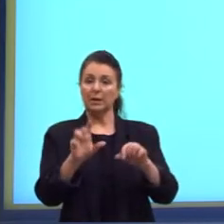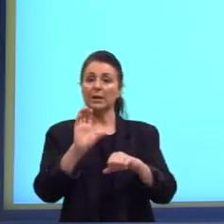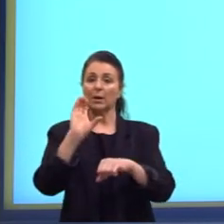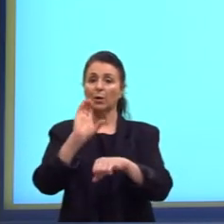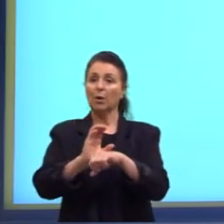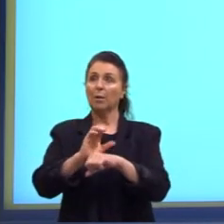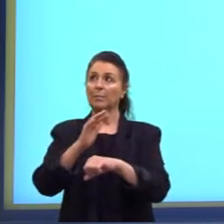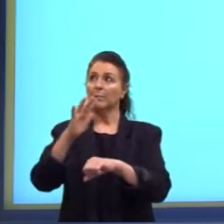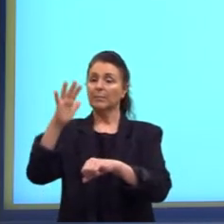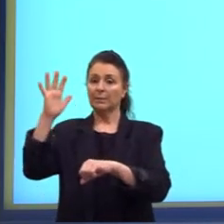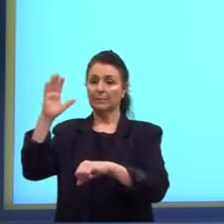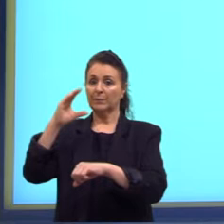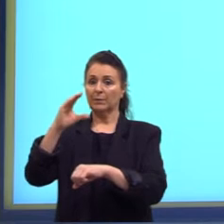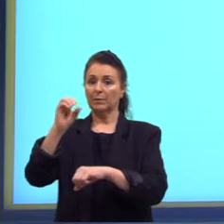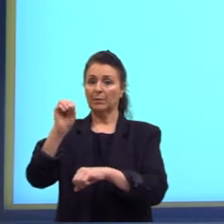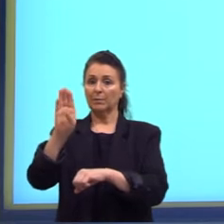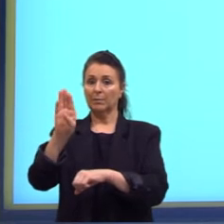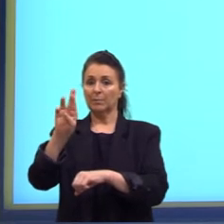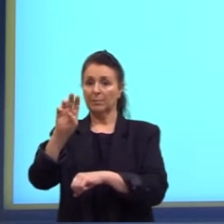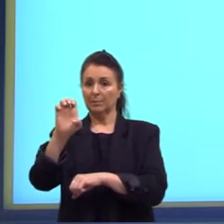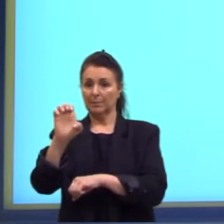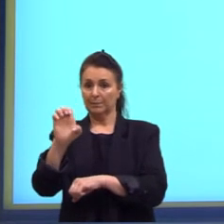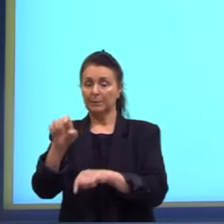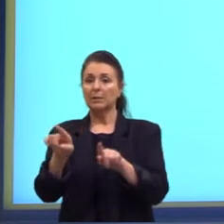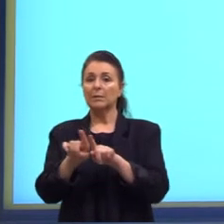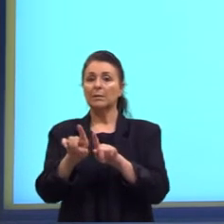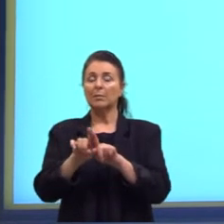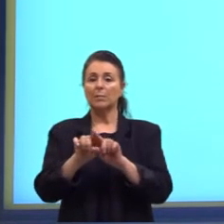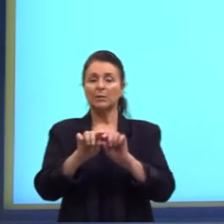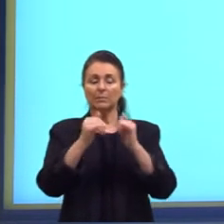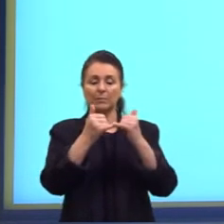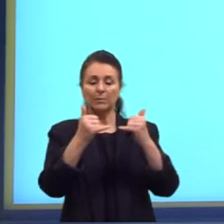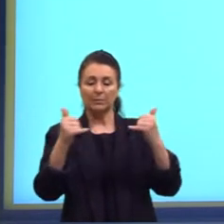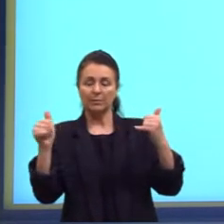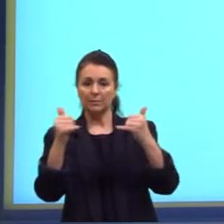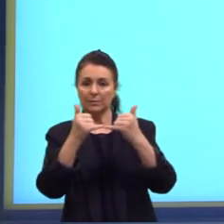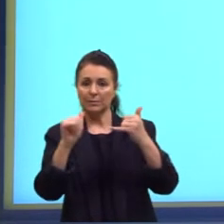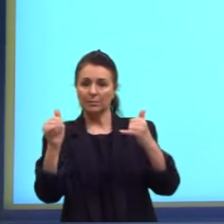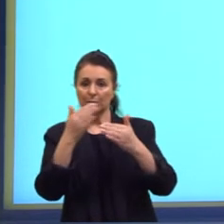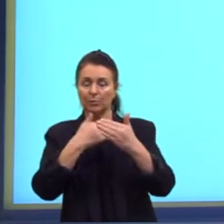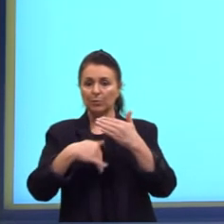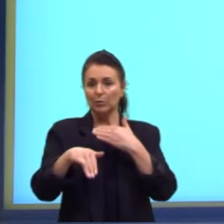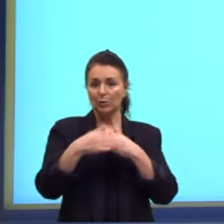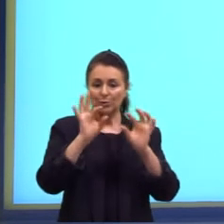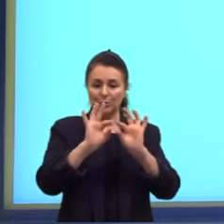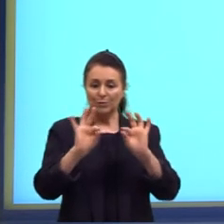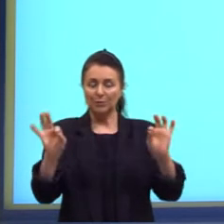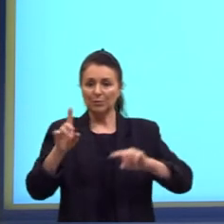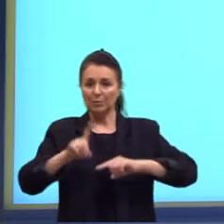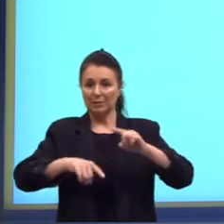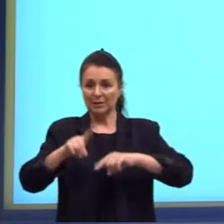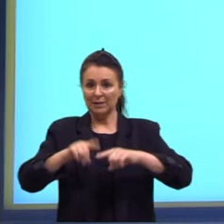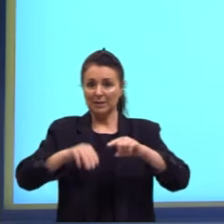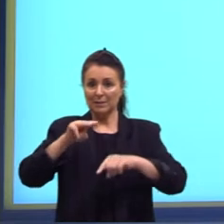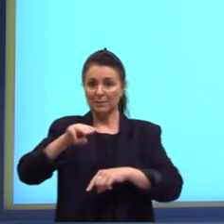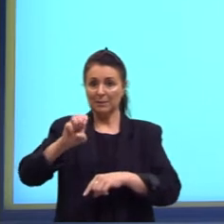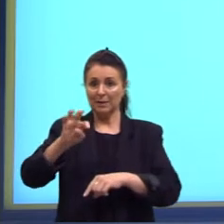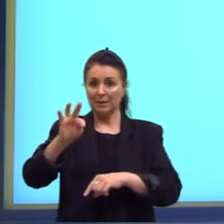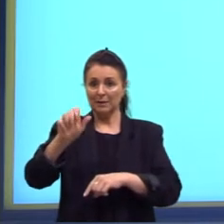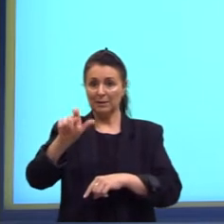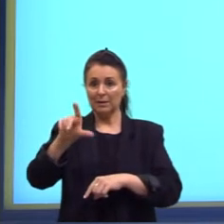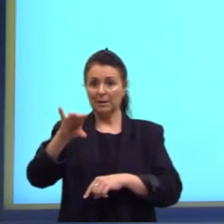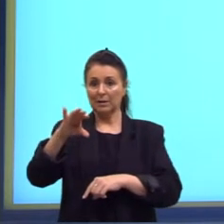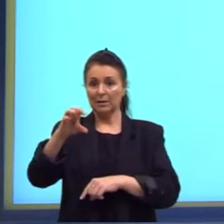cobre mas né a gente também consegue passar eletricidade por todos né praticamente os materiais metálicos Tá